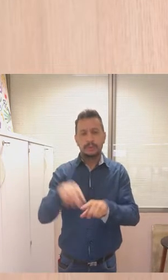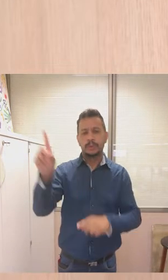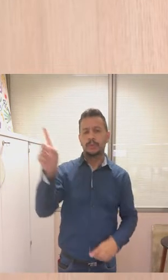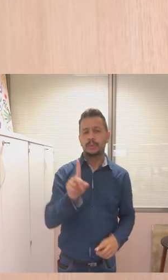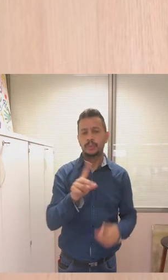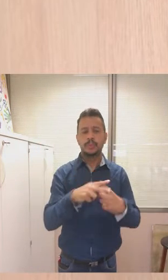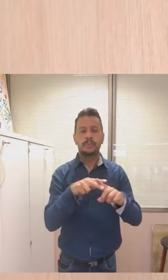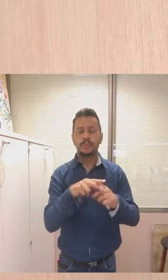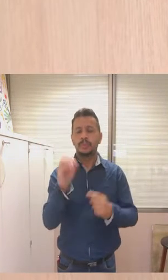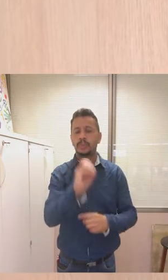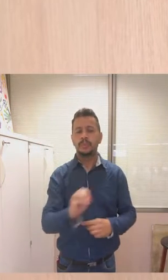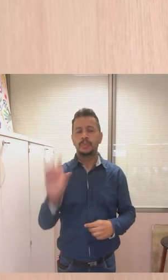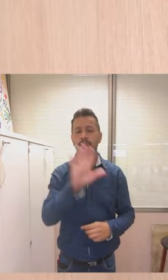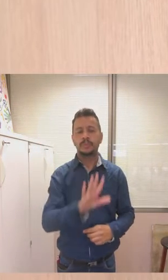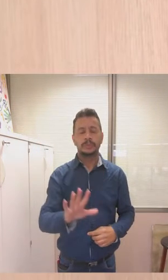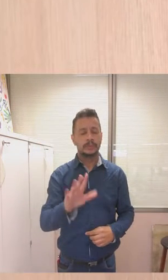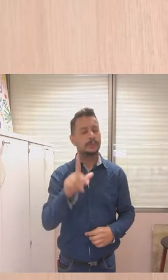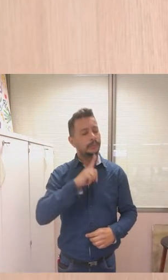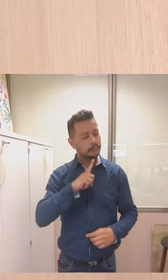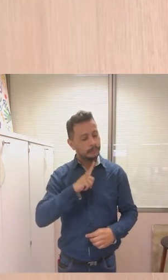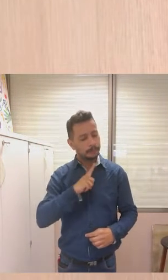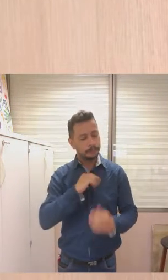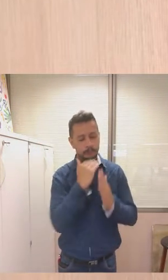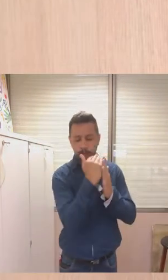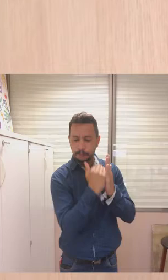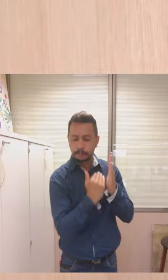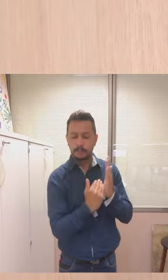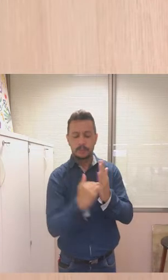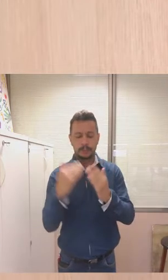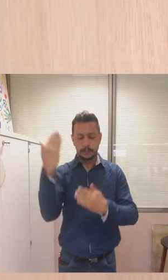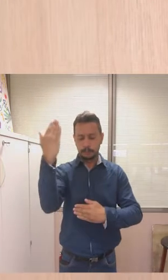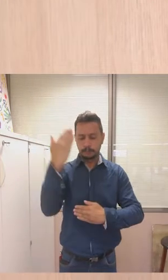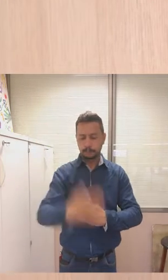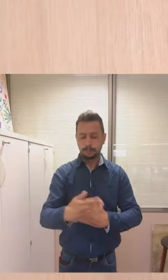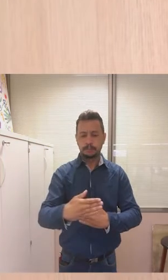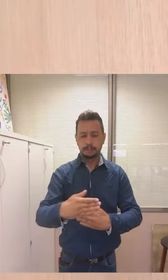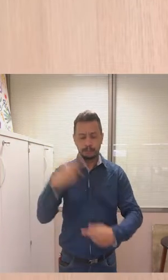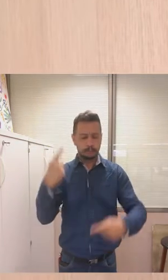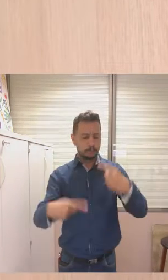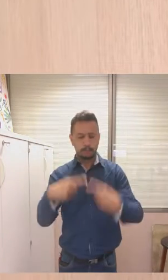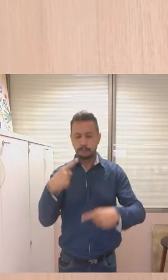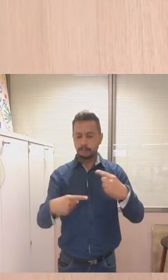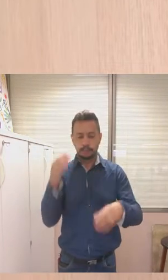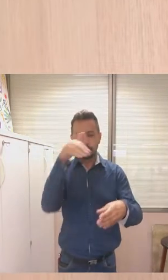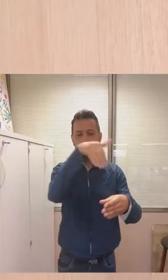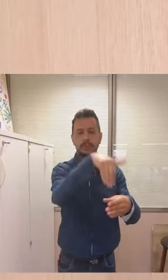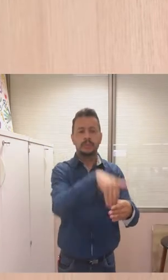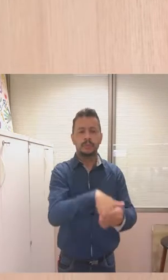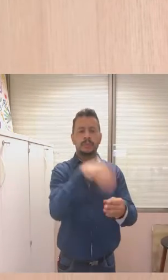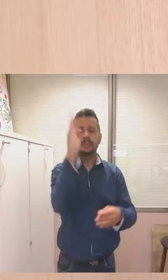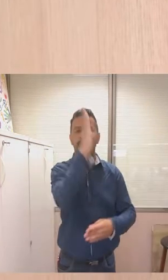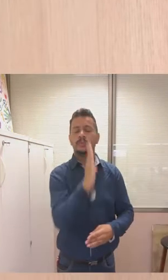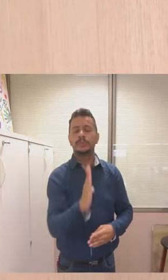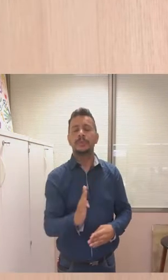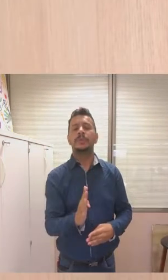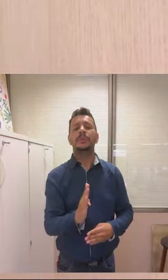do sindicato o intuito do Manifesto é também propor aos ataques contra o processo eleitoral atual